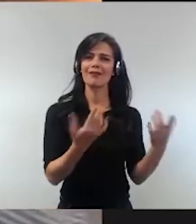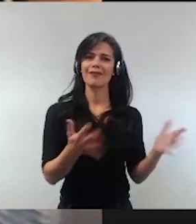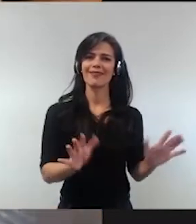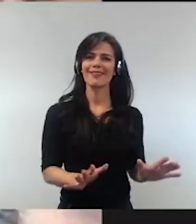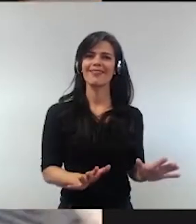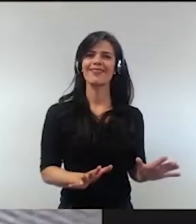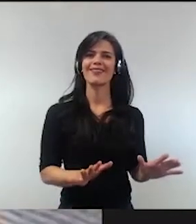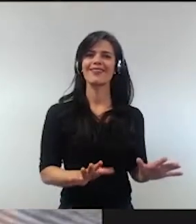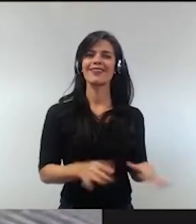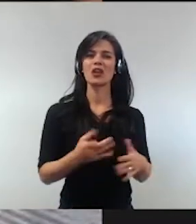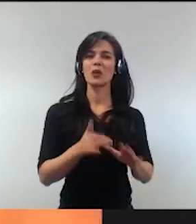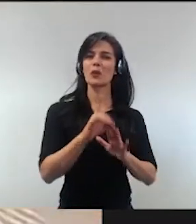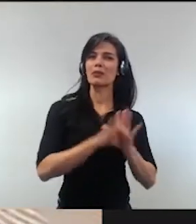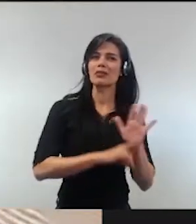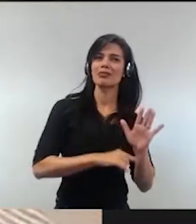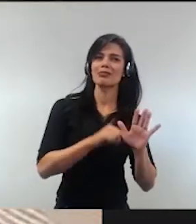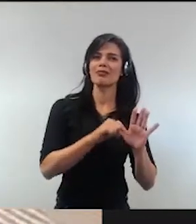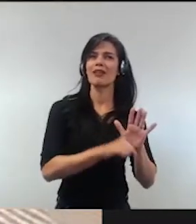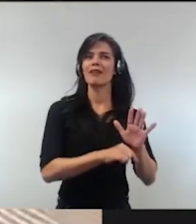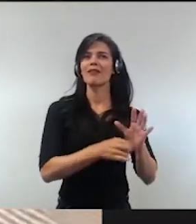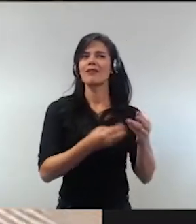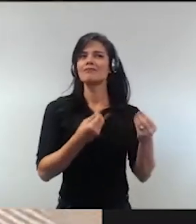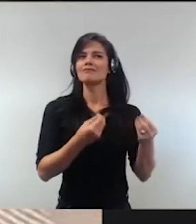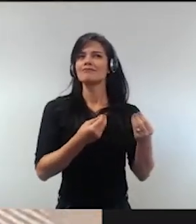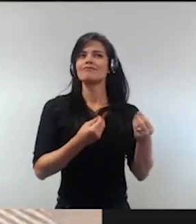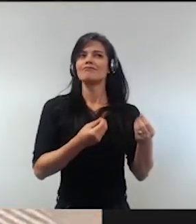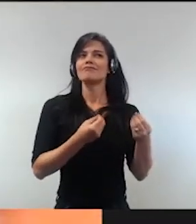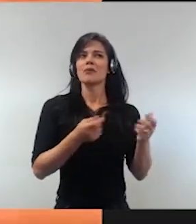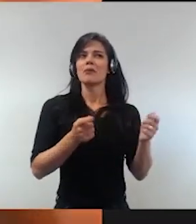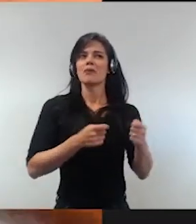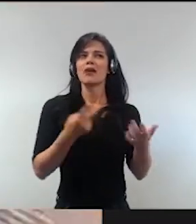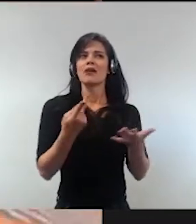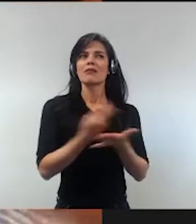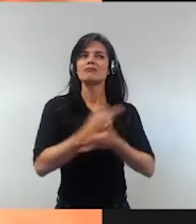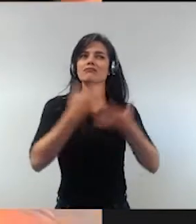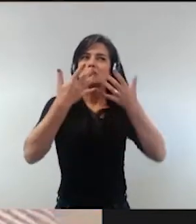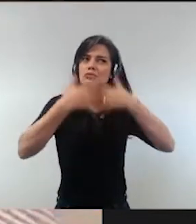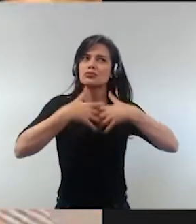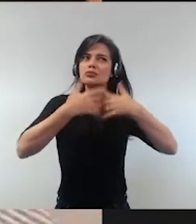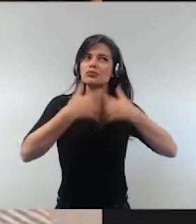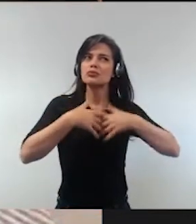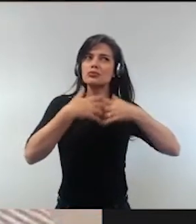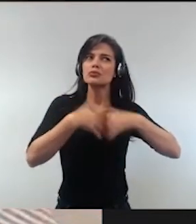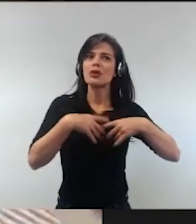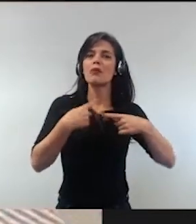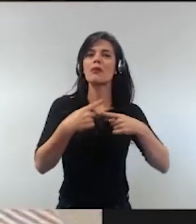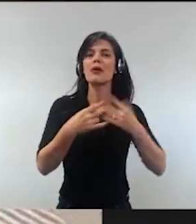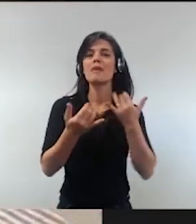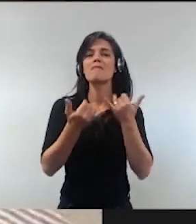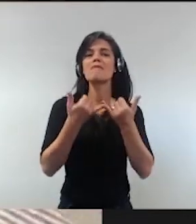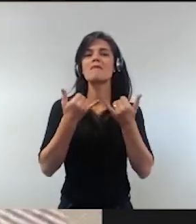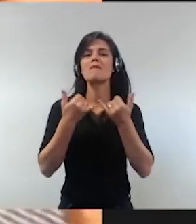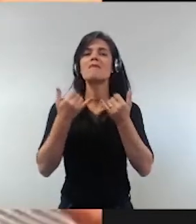direito, ideias como essa podem surgir, por assim dizer.